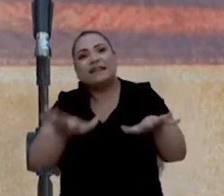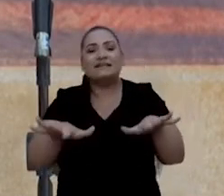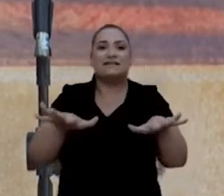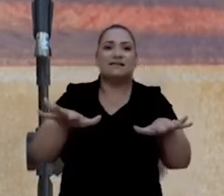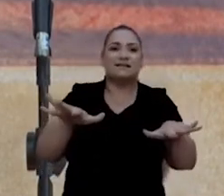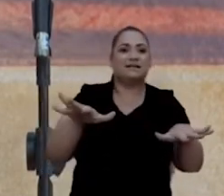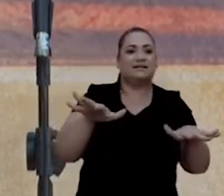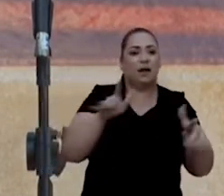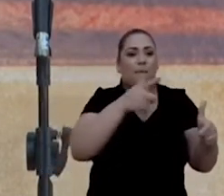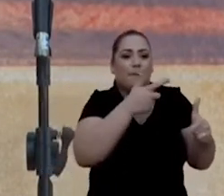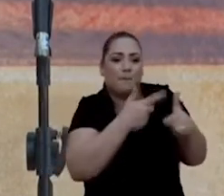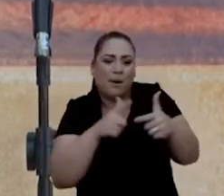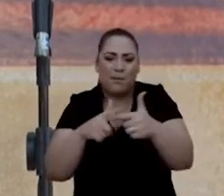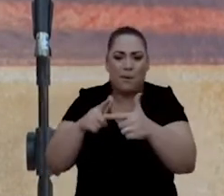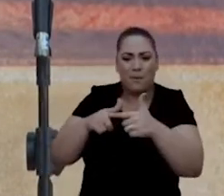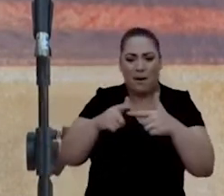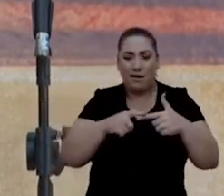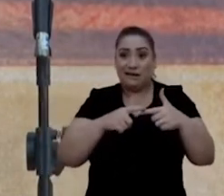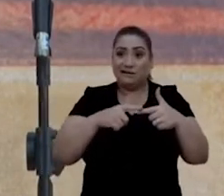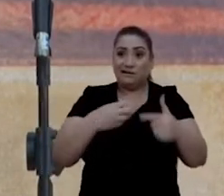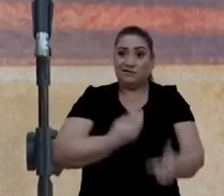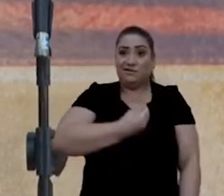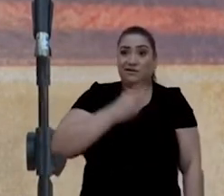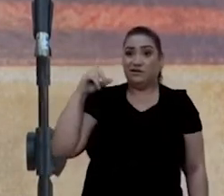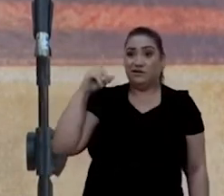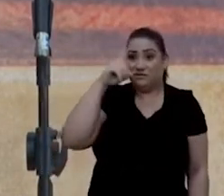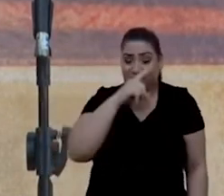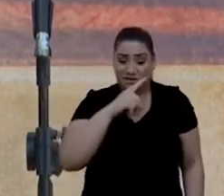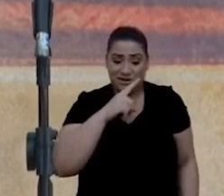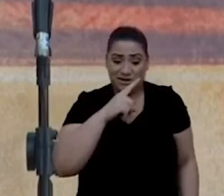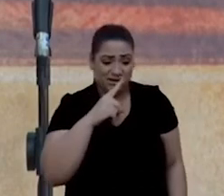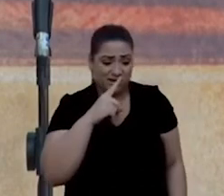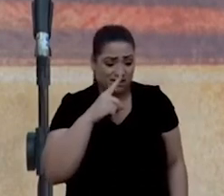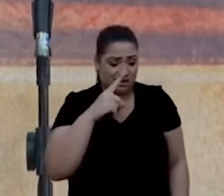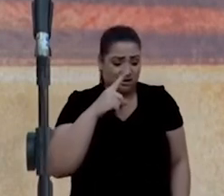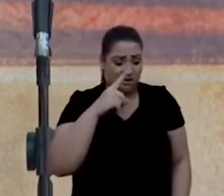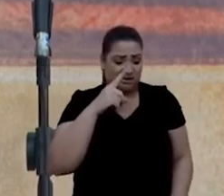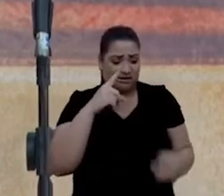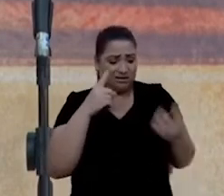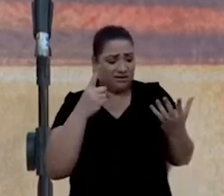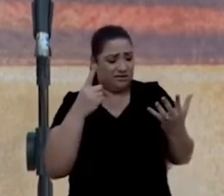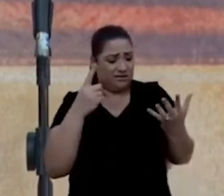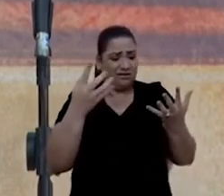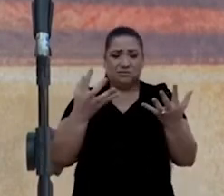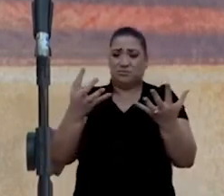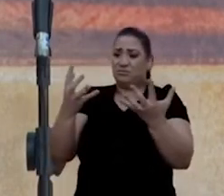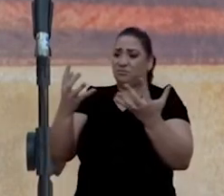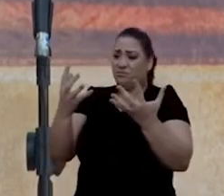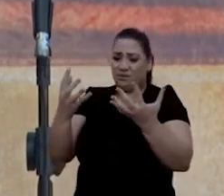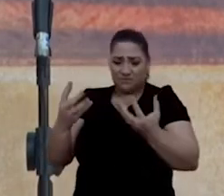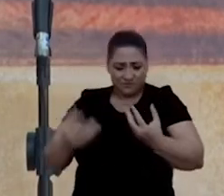e para que você perceba a futilidade da vida sem ele e sem o seu cuidado